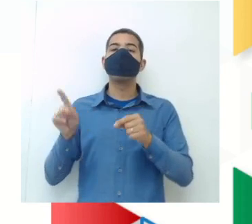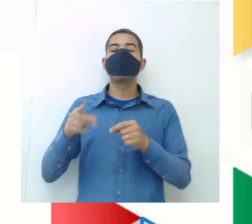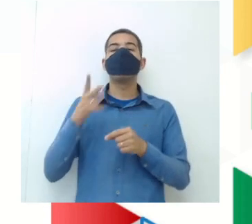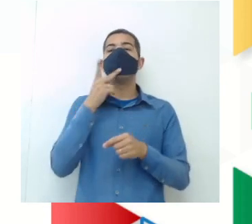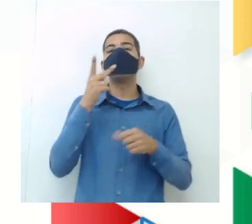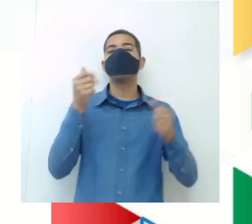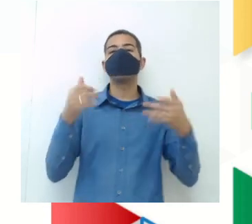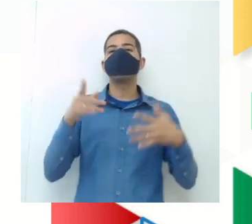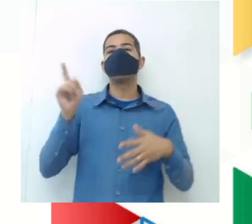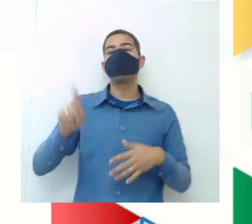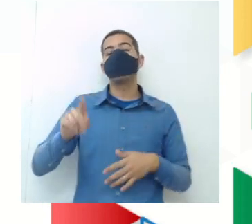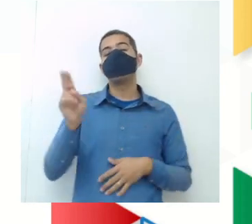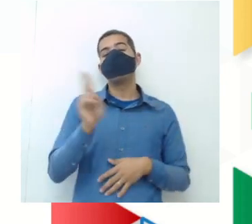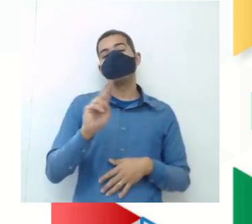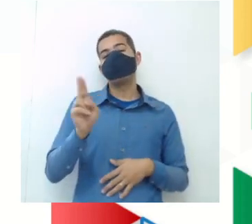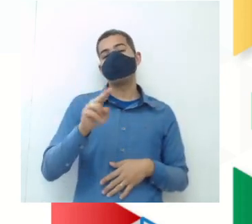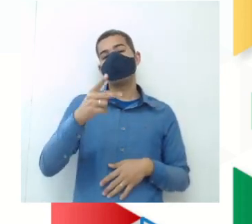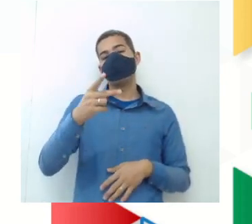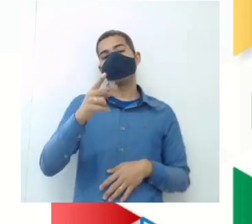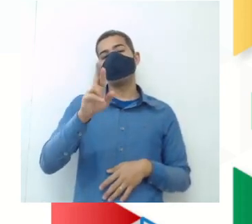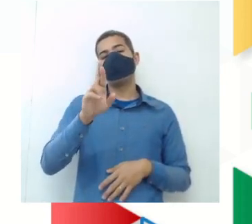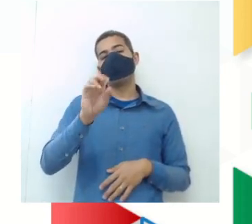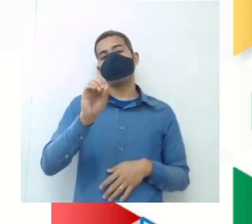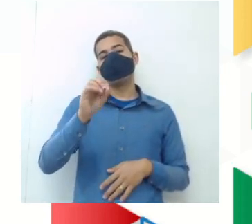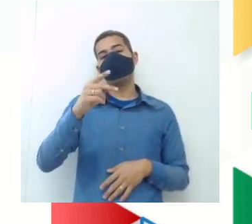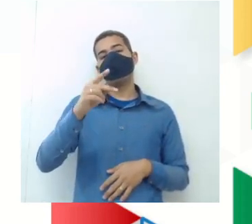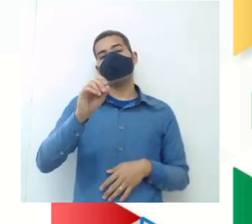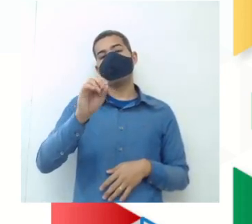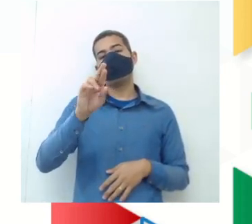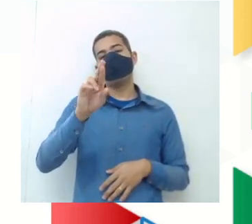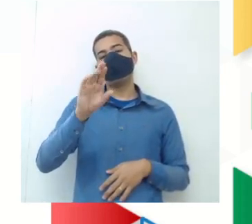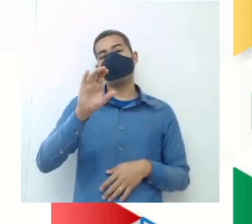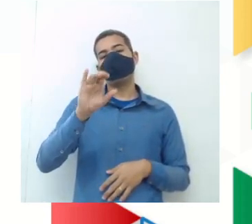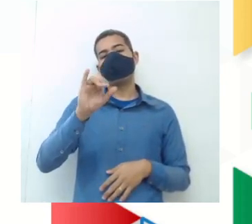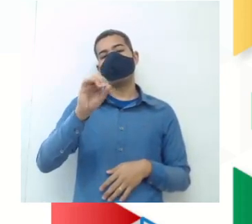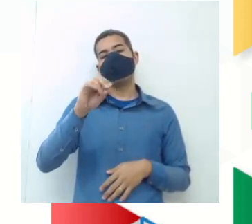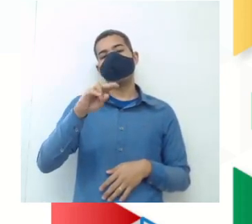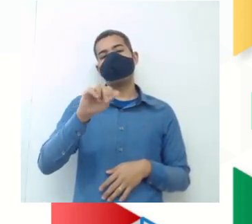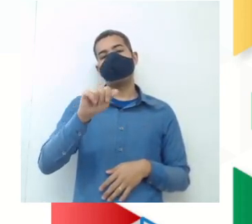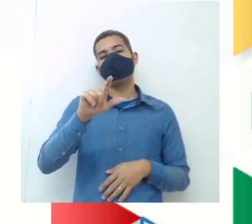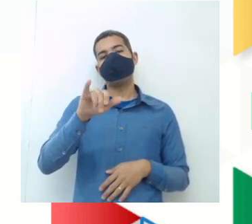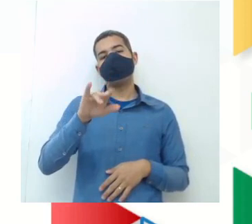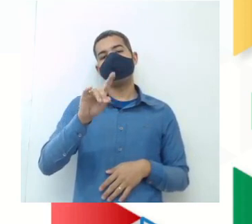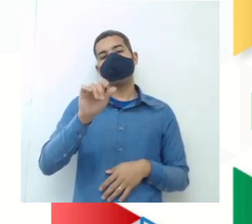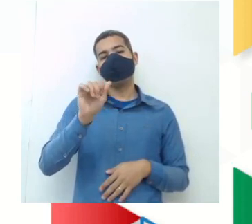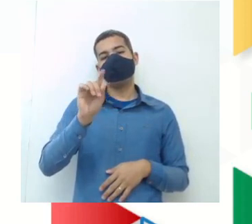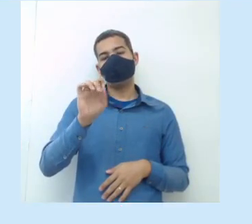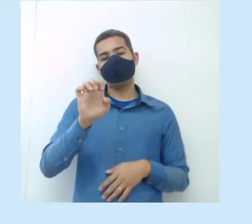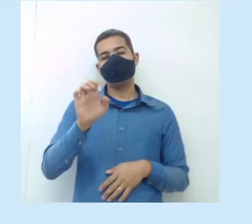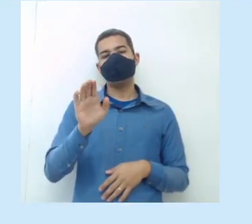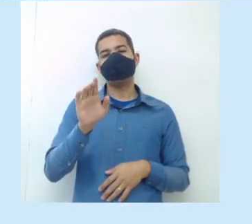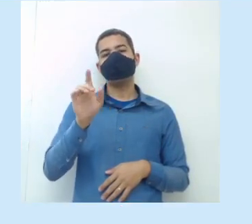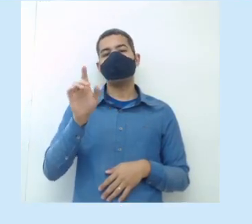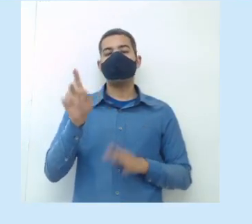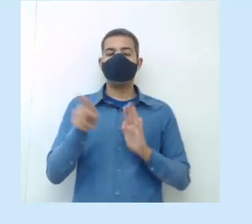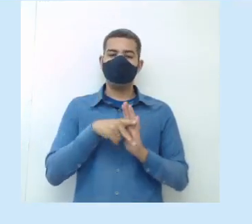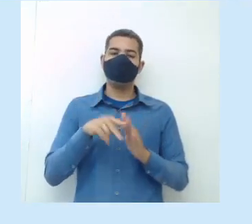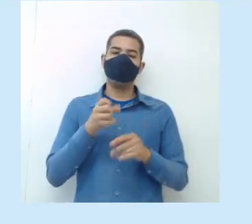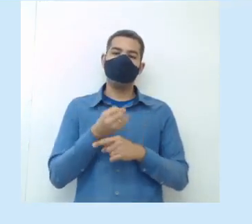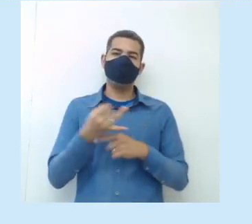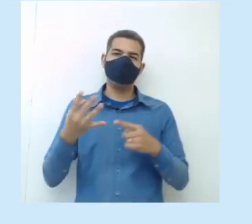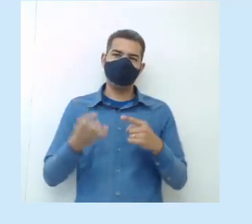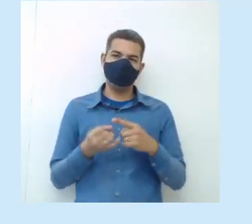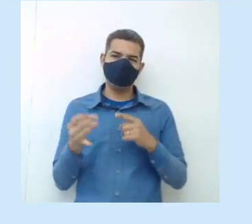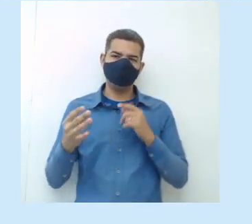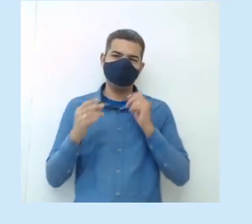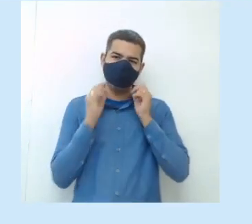sobre proporcionalidade de frações, tá? Tá no assunto aí do 6º ano de vocês. Frações proporcionais. Dá uma lida